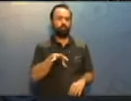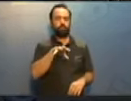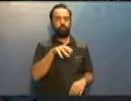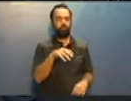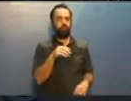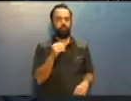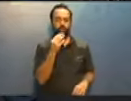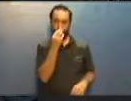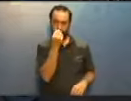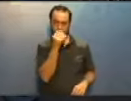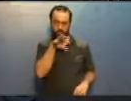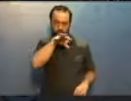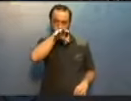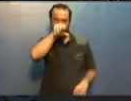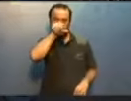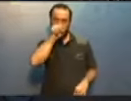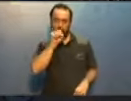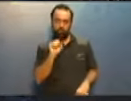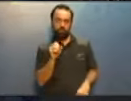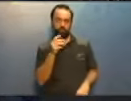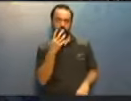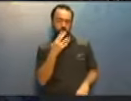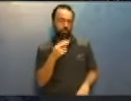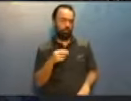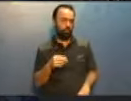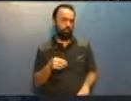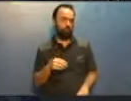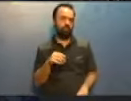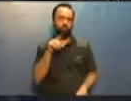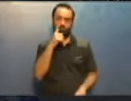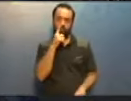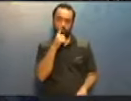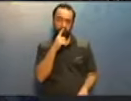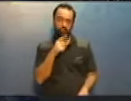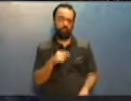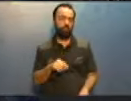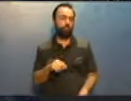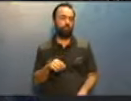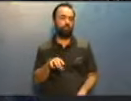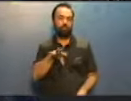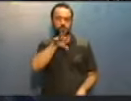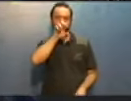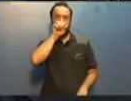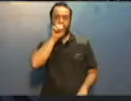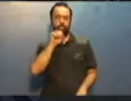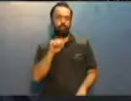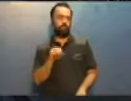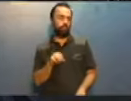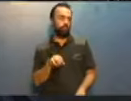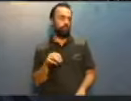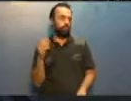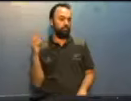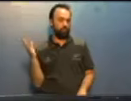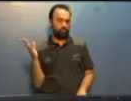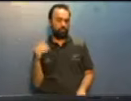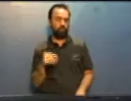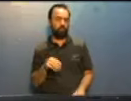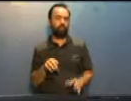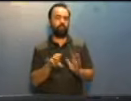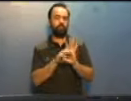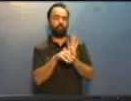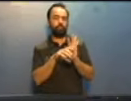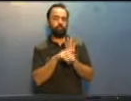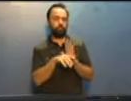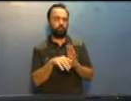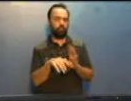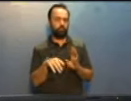E por último, nós temos o olfato, que é o sentido do nosso nariz, é o sentido do cheiro. Então o olfato é o outro